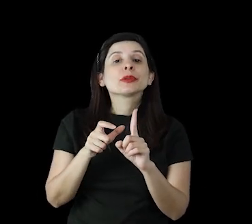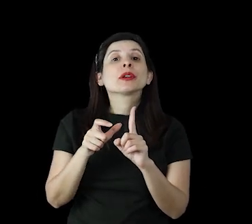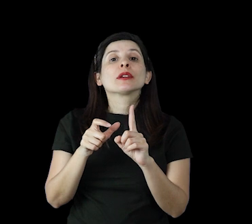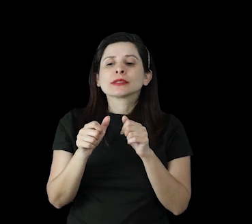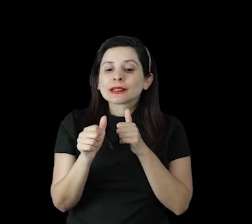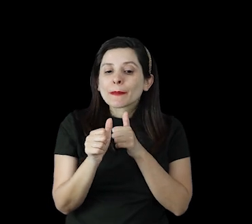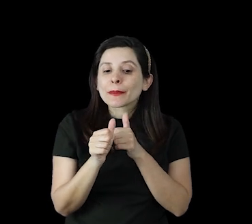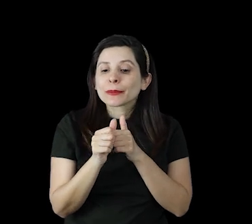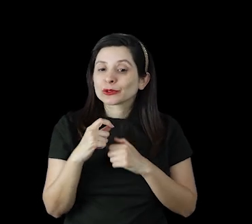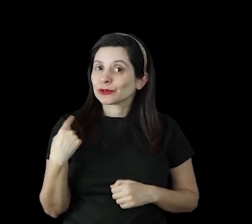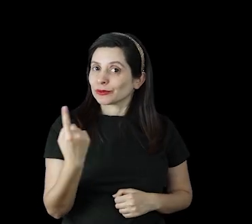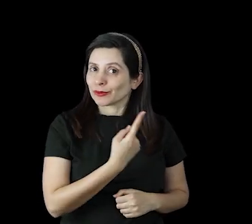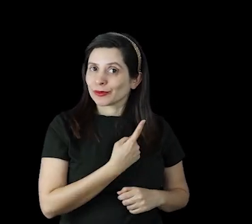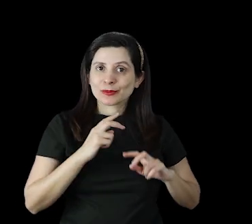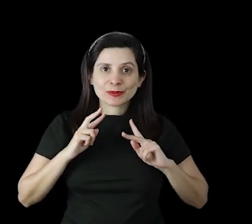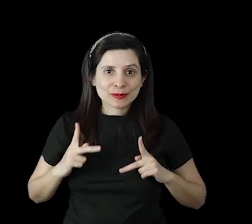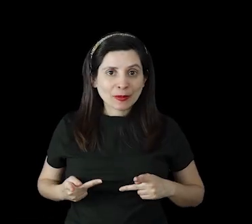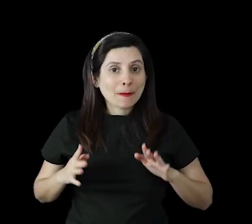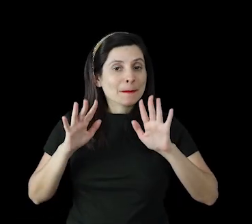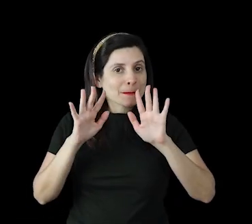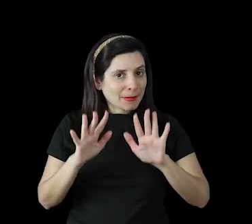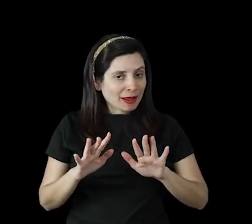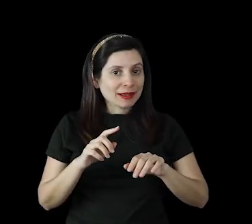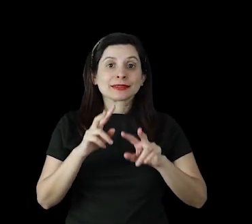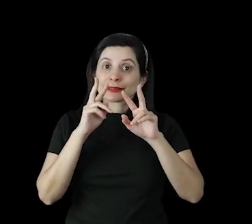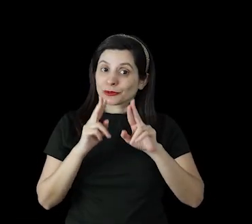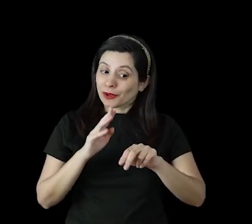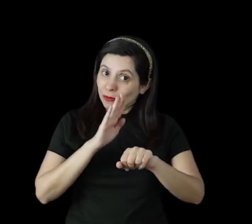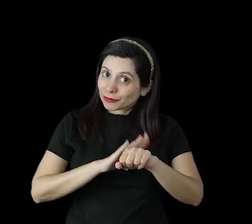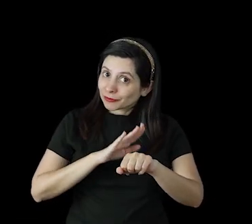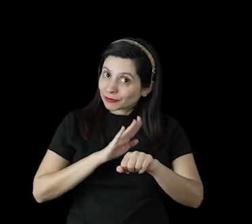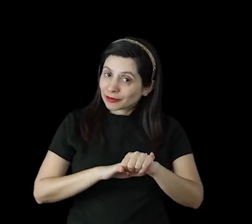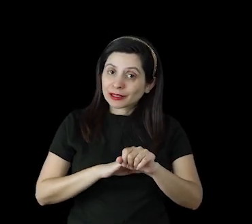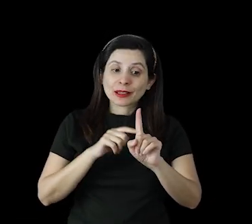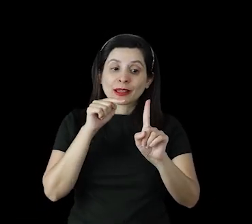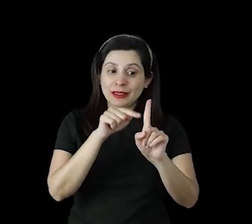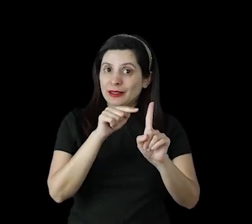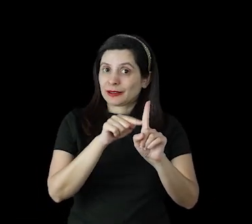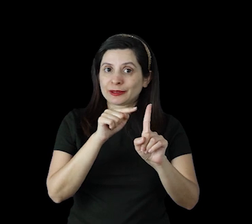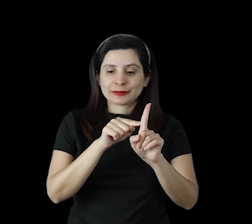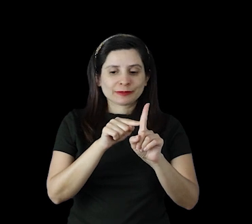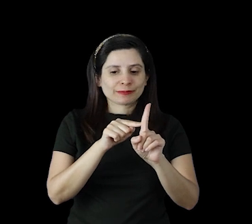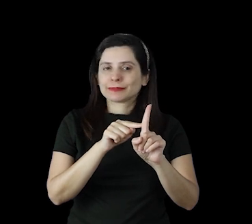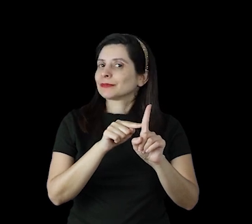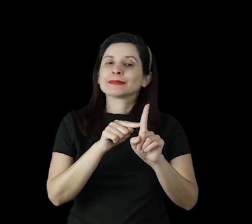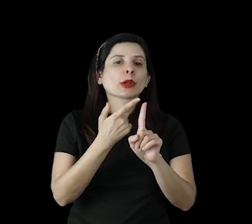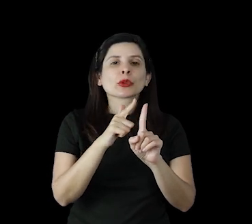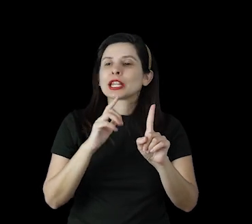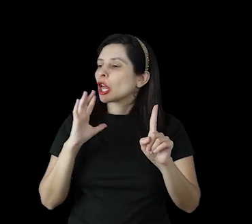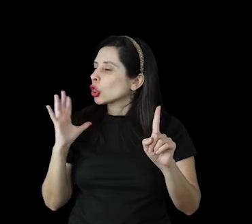da gente humanamente, mas ao mesmo tempo um personagem jamais teria toda a minha